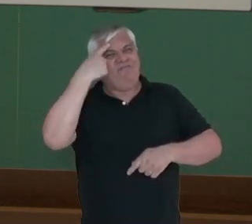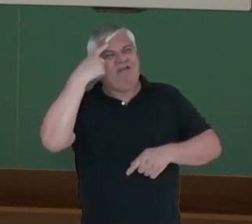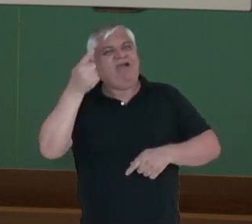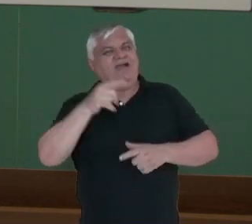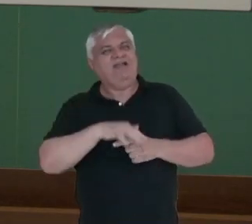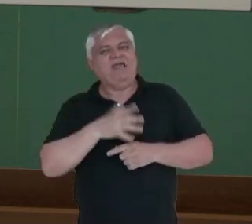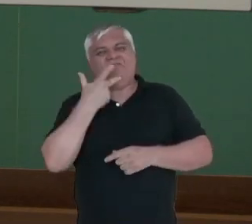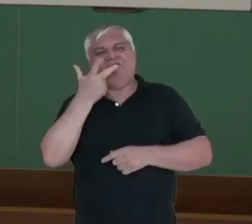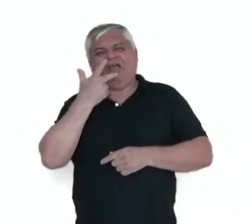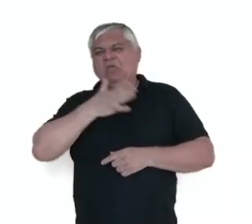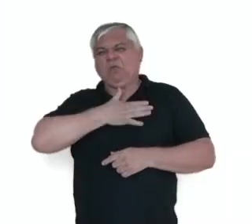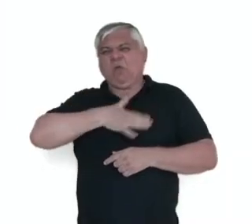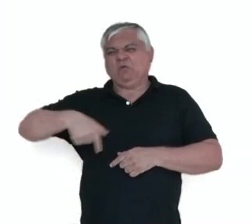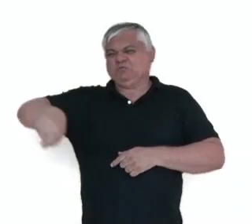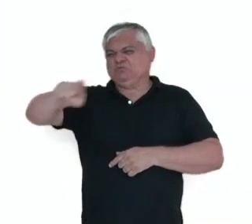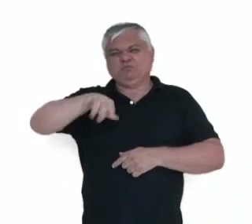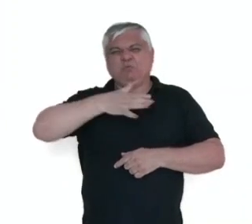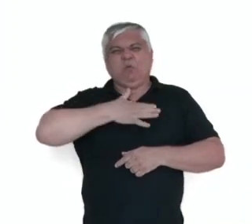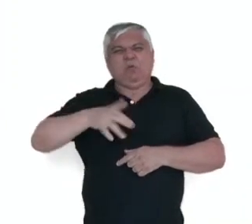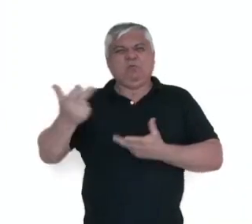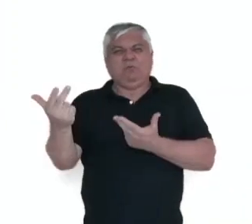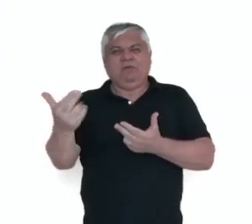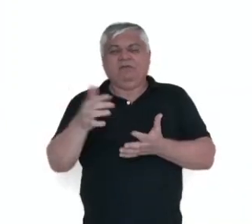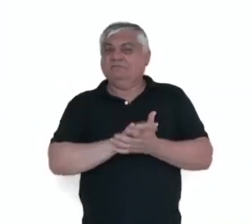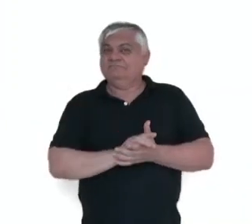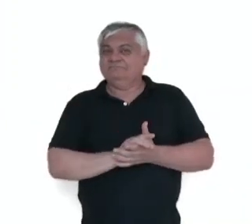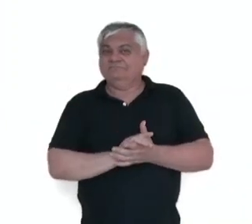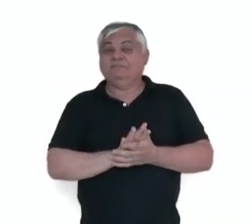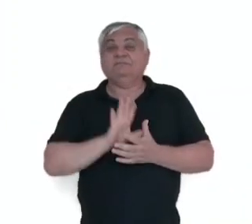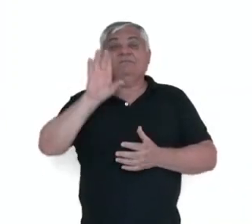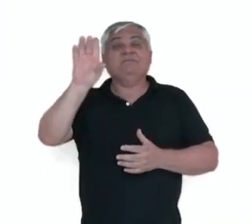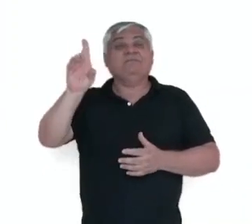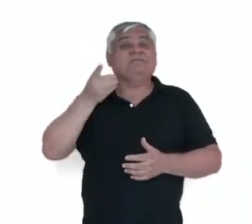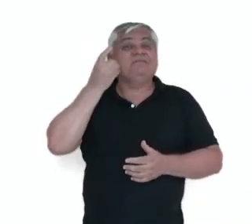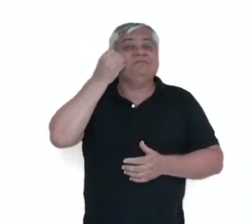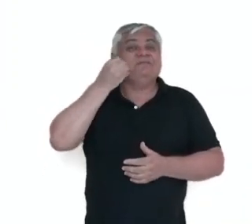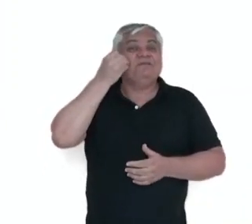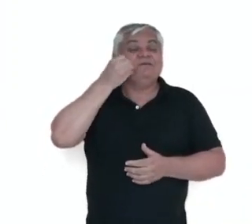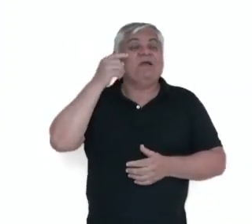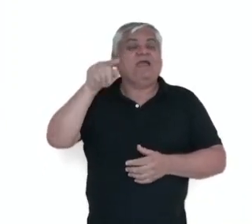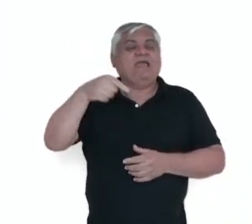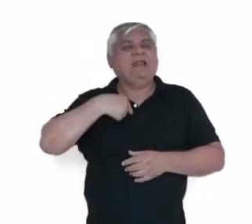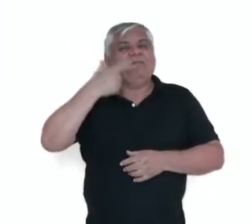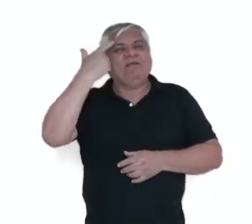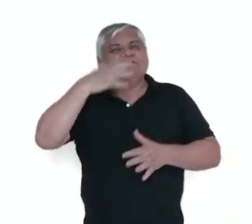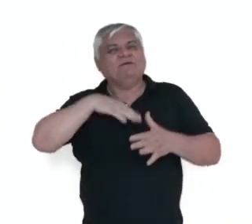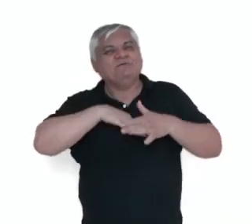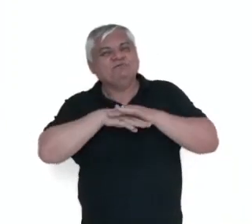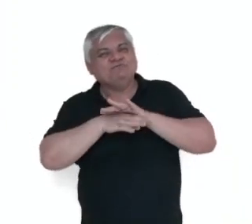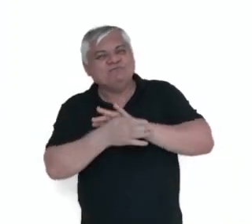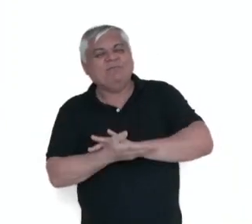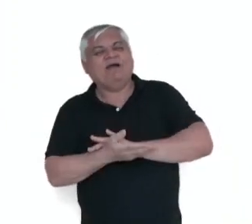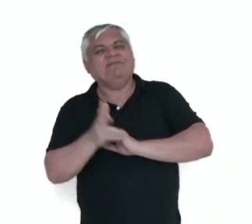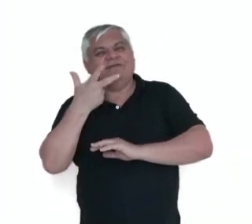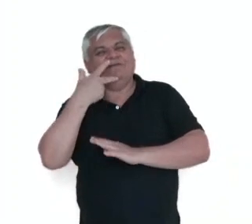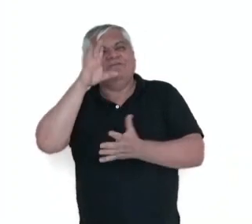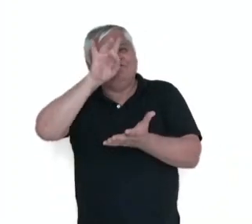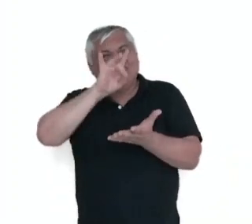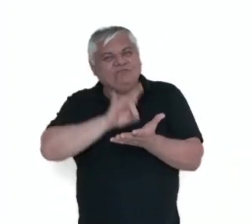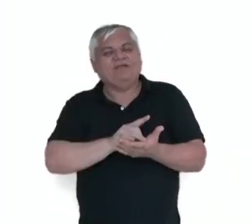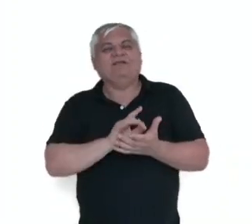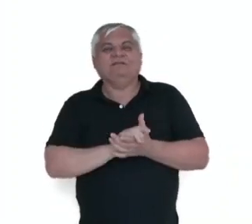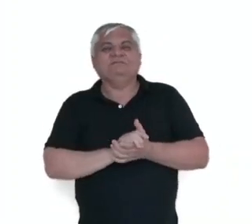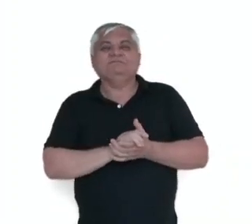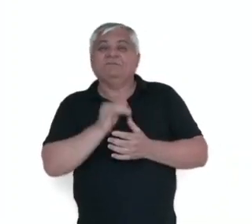devíamos. De acordo com Hume, apenas por força do hábito e da crença, sou levado a afirmar que de